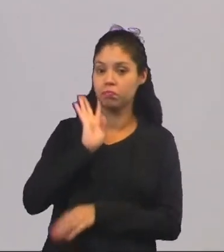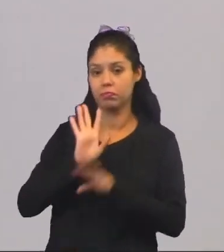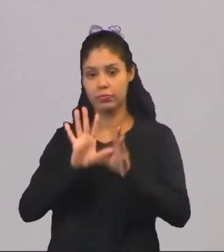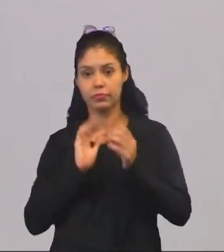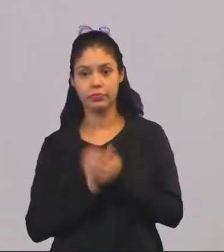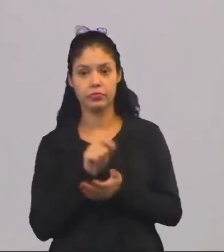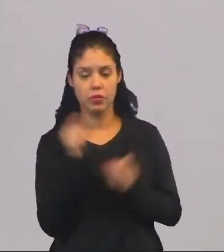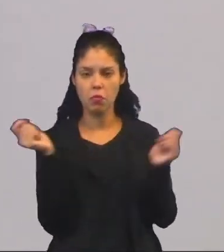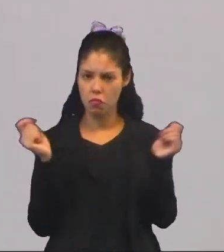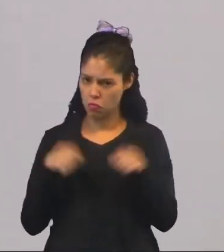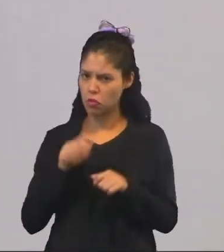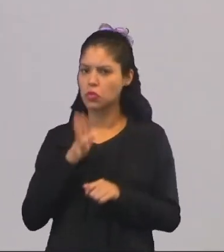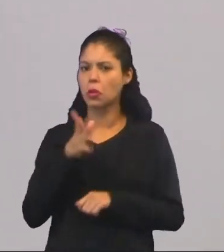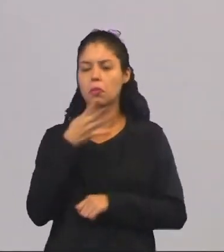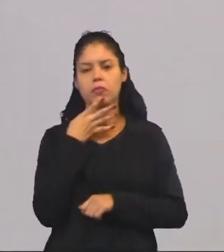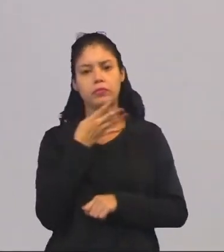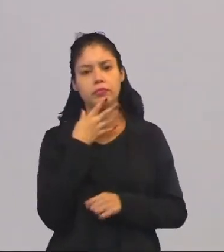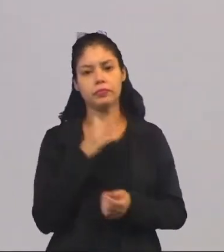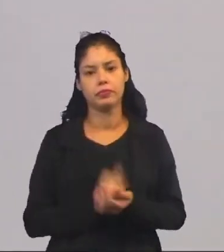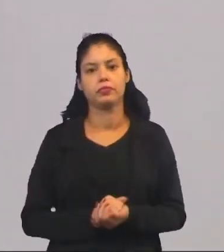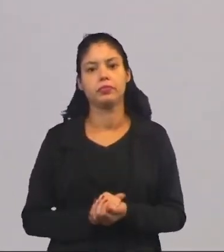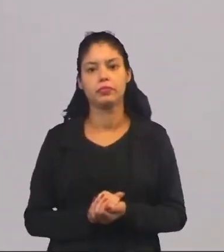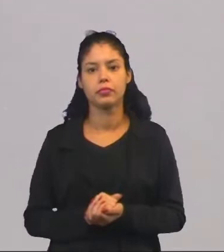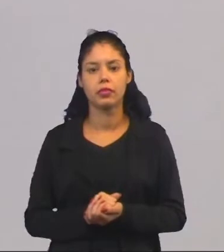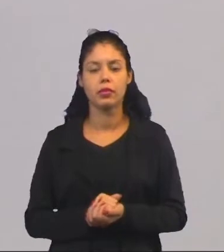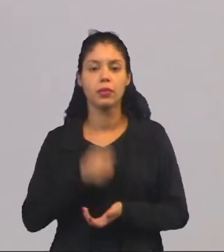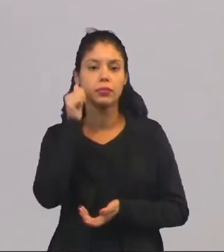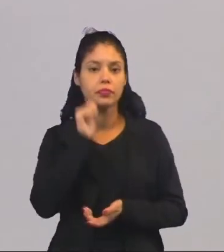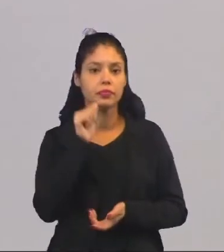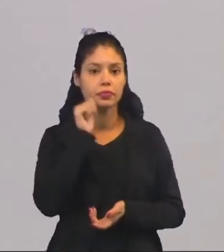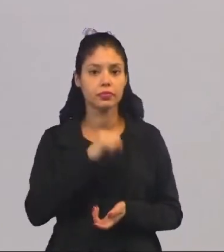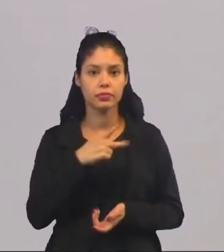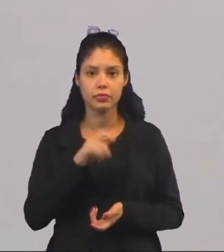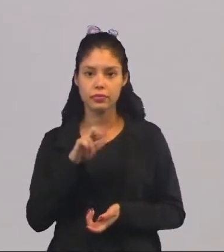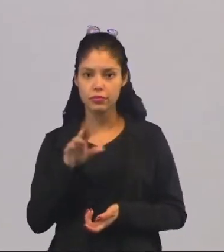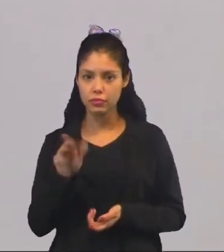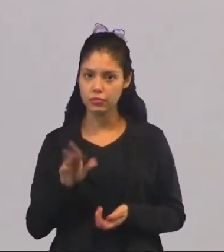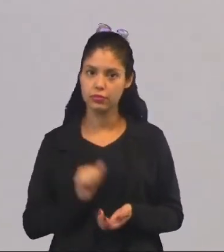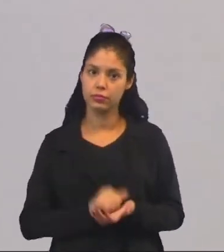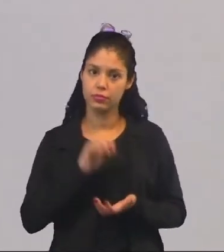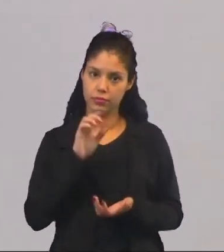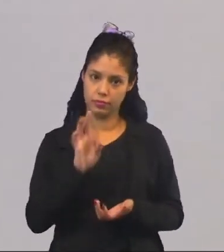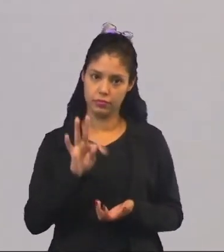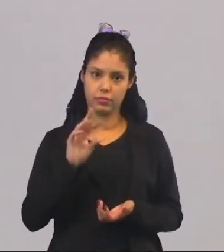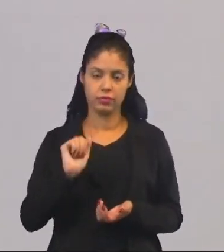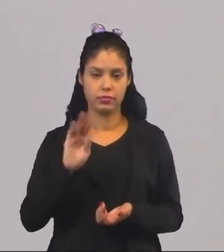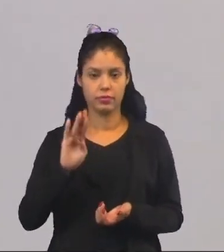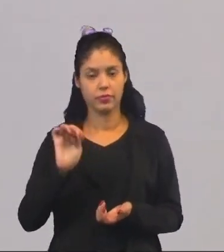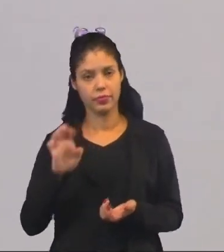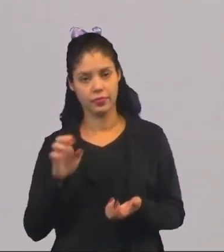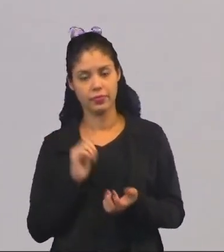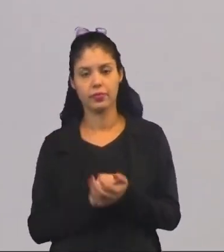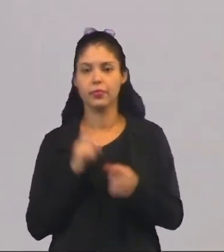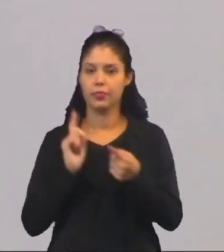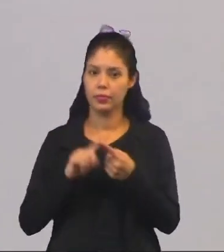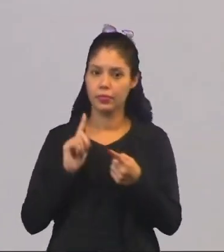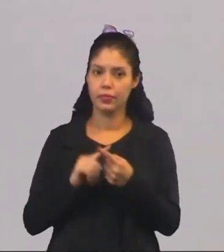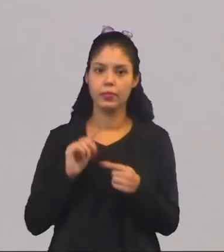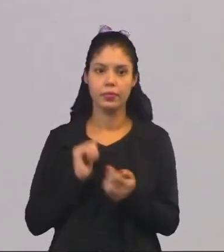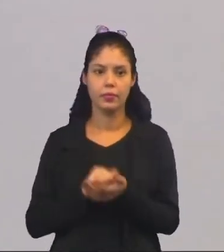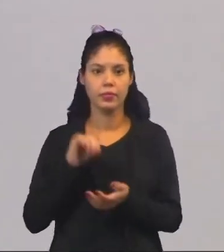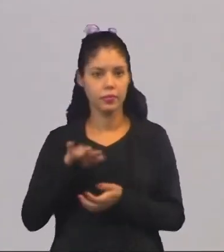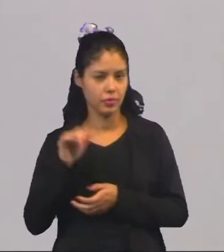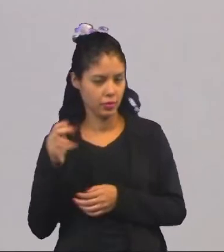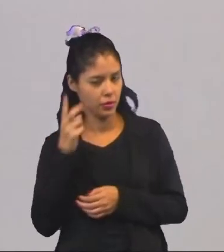Vocês provavelmente já ouviram falar nas mulheres parkour de Taubaté. Provavelmente sim, porque é um meme